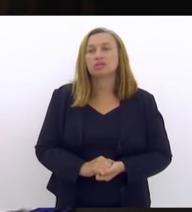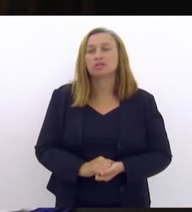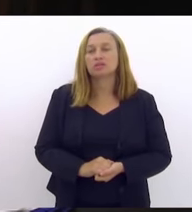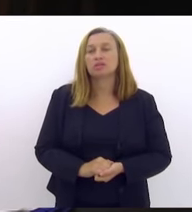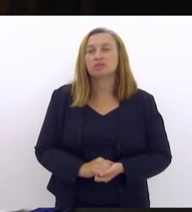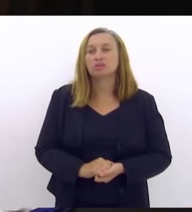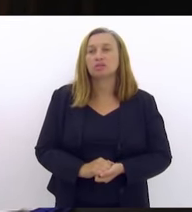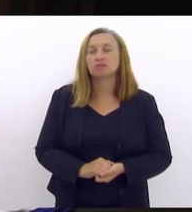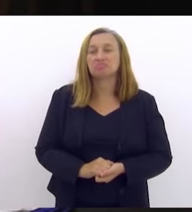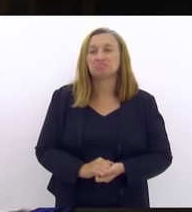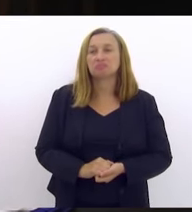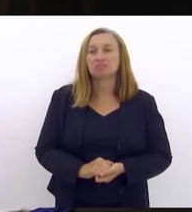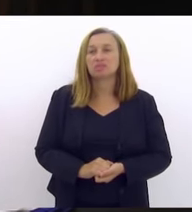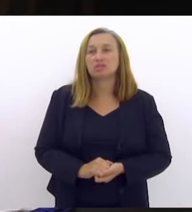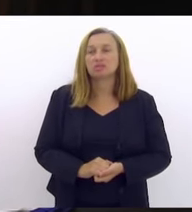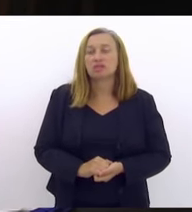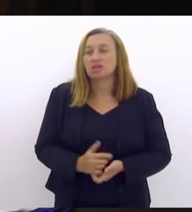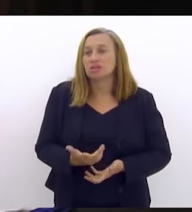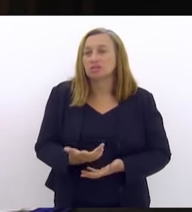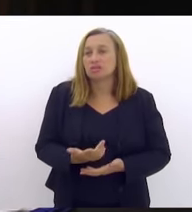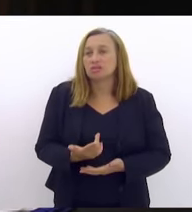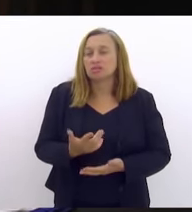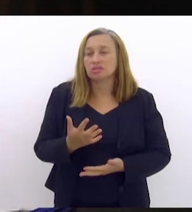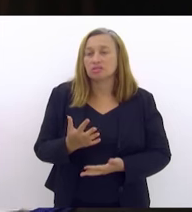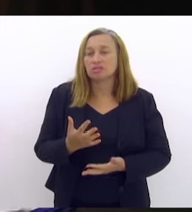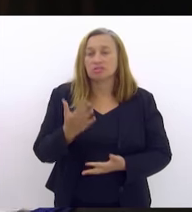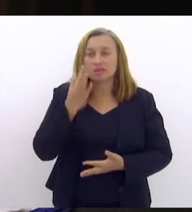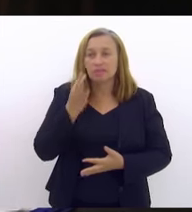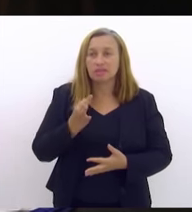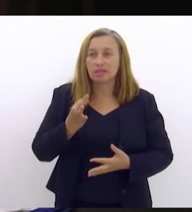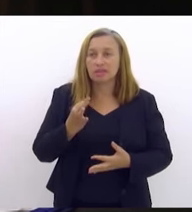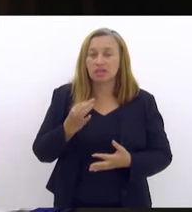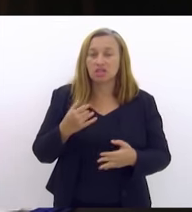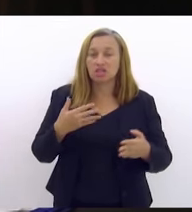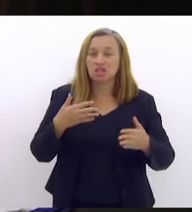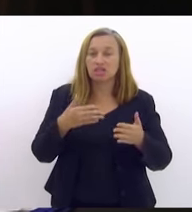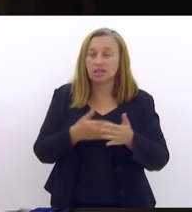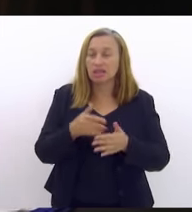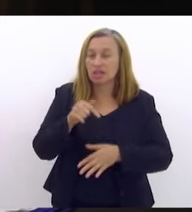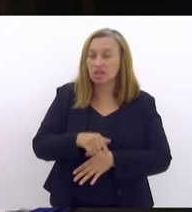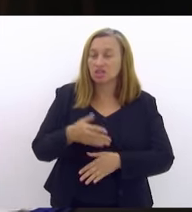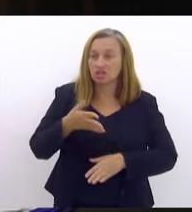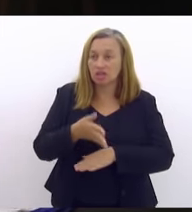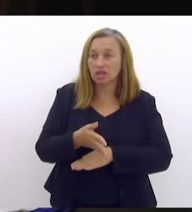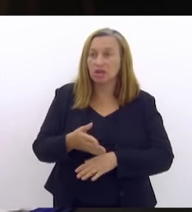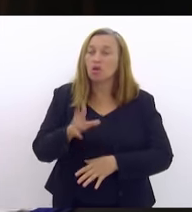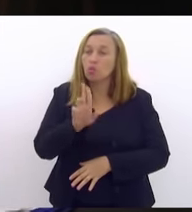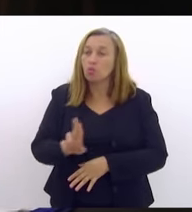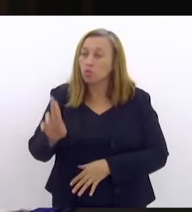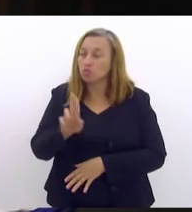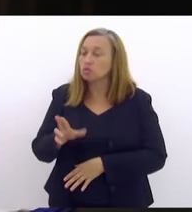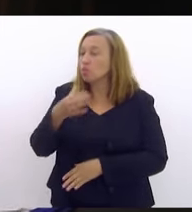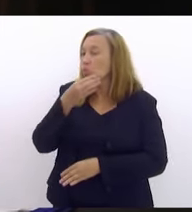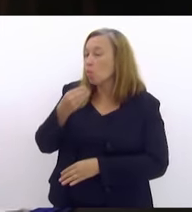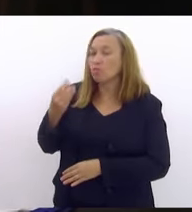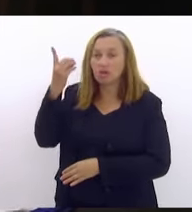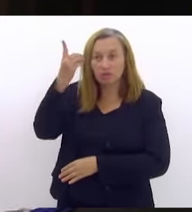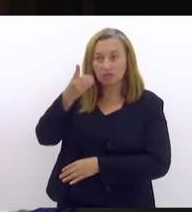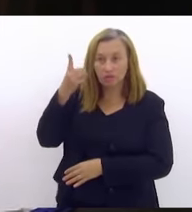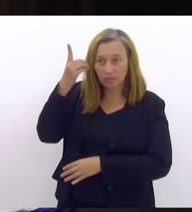desprovido de tantos talentos, e faz chegar até aqui. Usa um homem como o